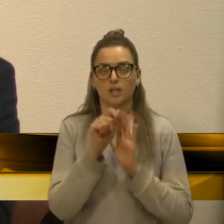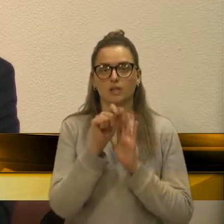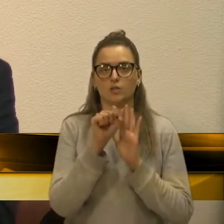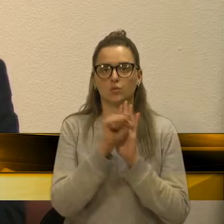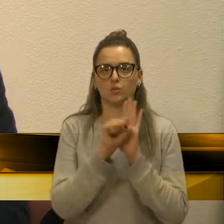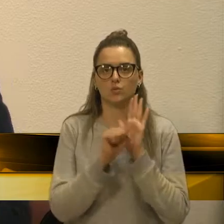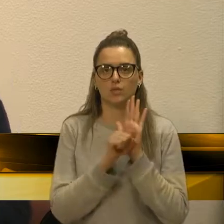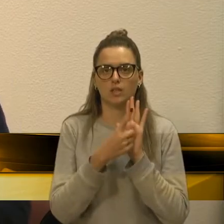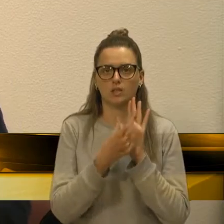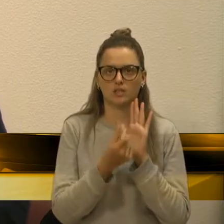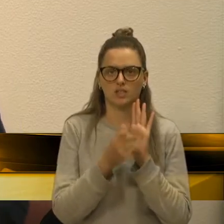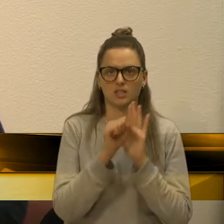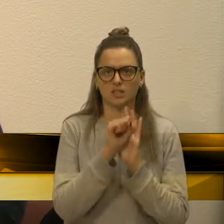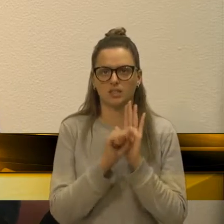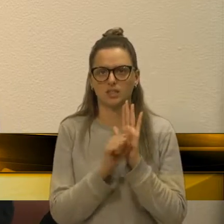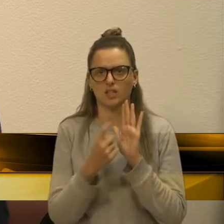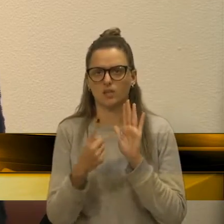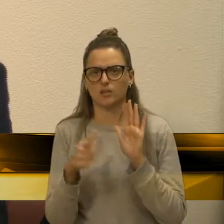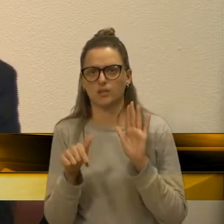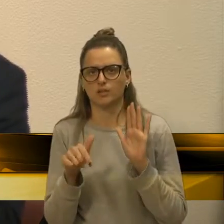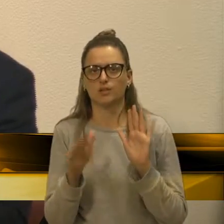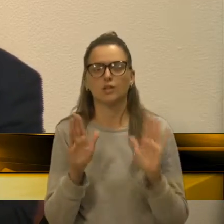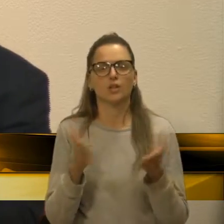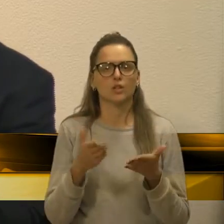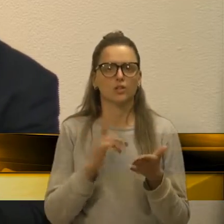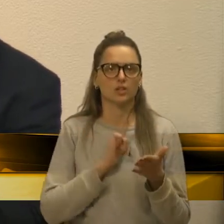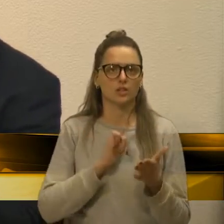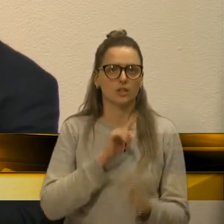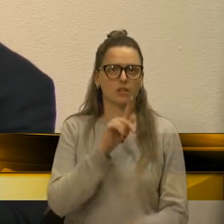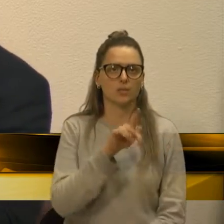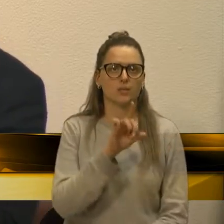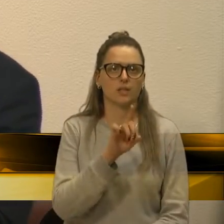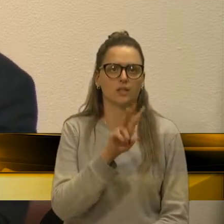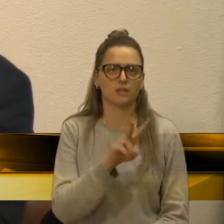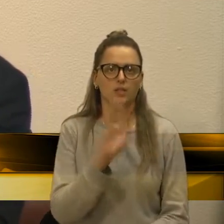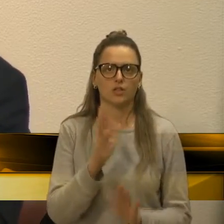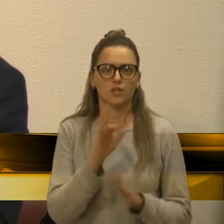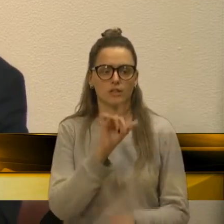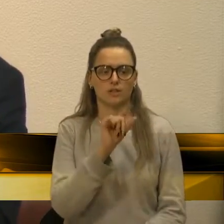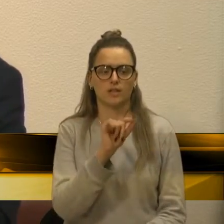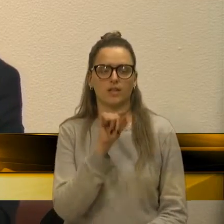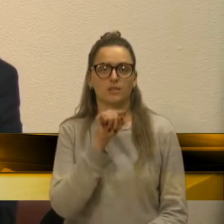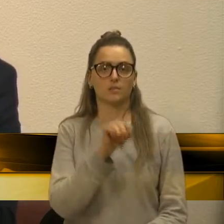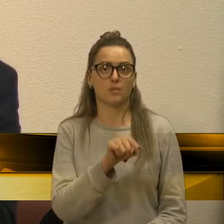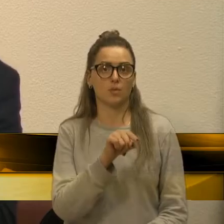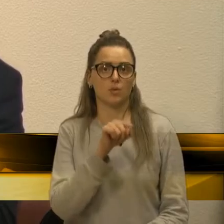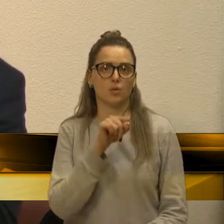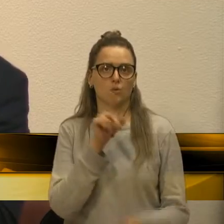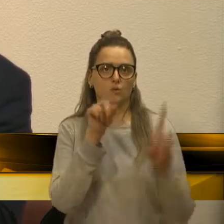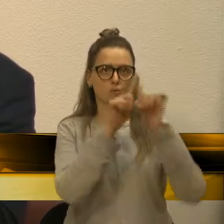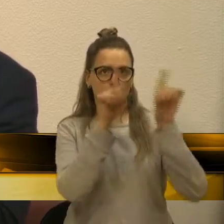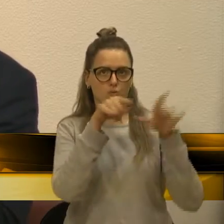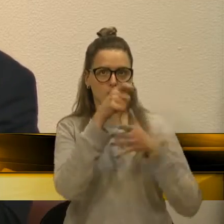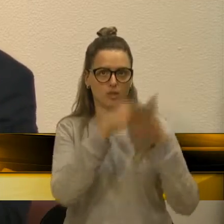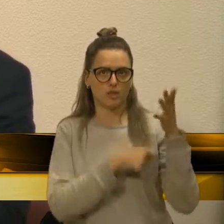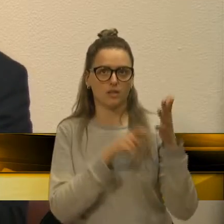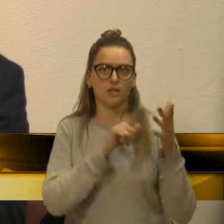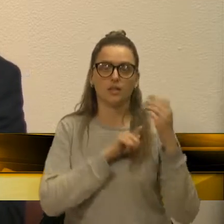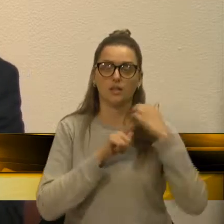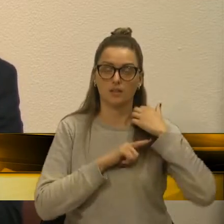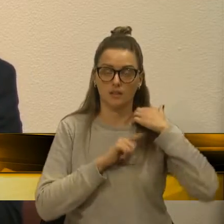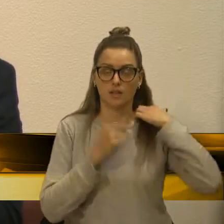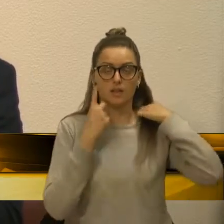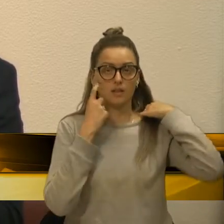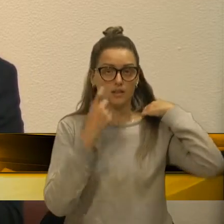século XVII, já teve um PDV, já 10 mil servidores saíram. Quer dizer, há um interesse por trás